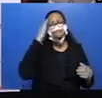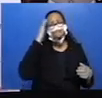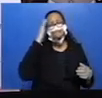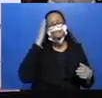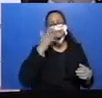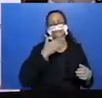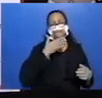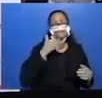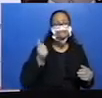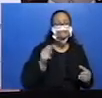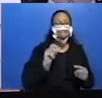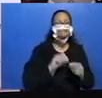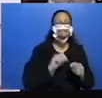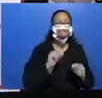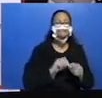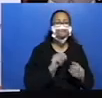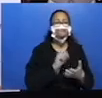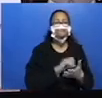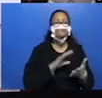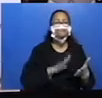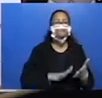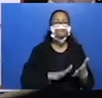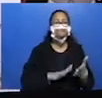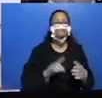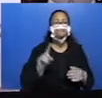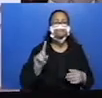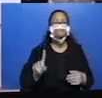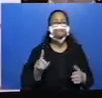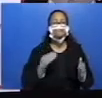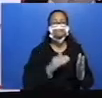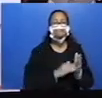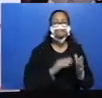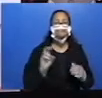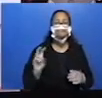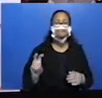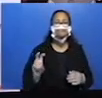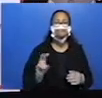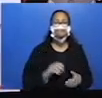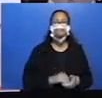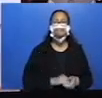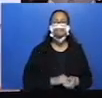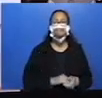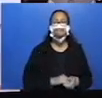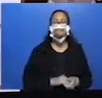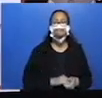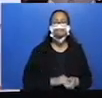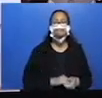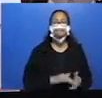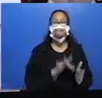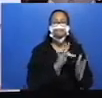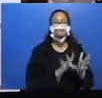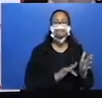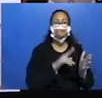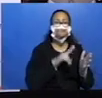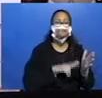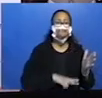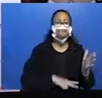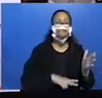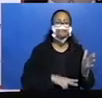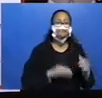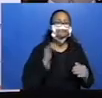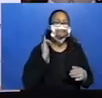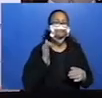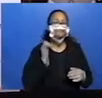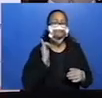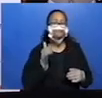os exercícios de 1 a 5, tá certo? Aqui, ó, Leia o texto a seguir. Nas